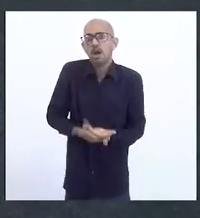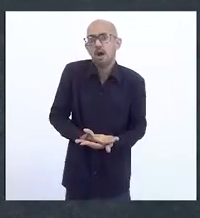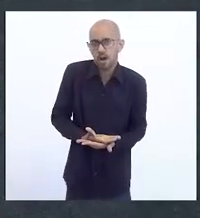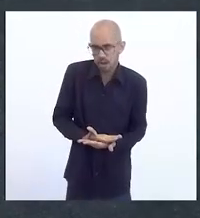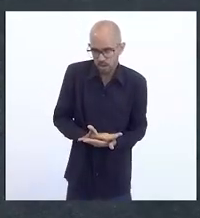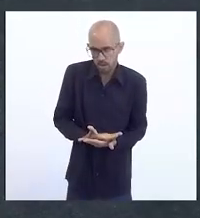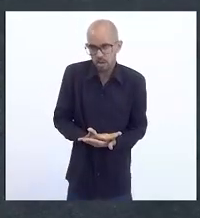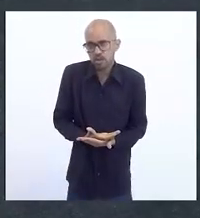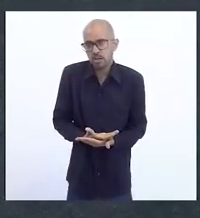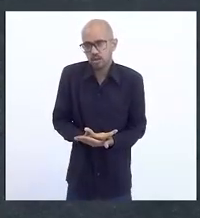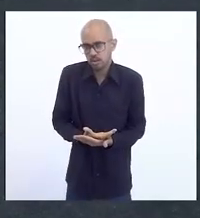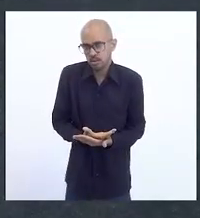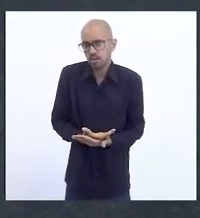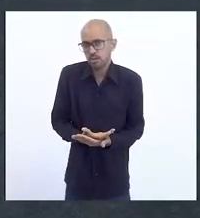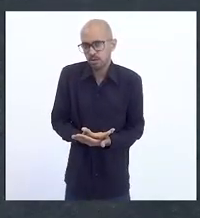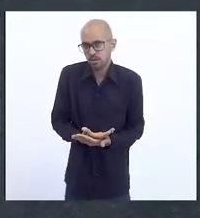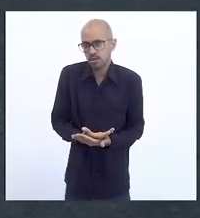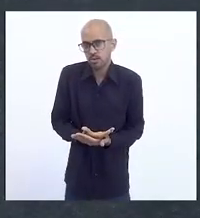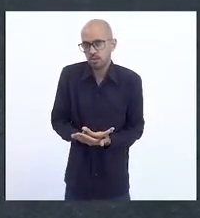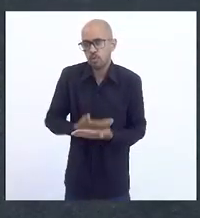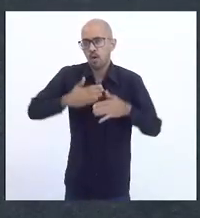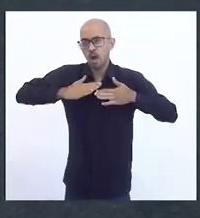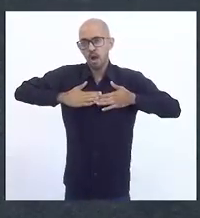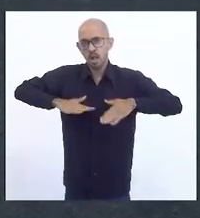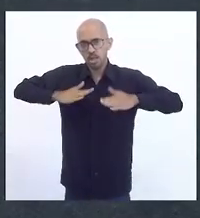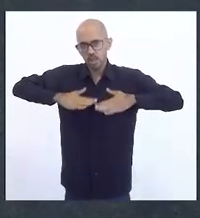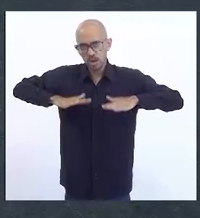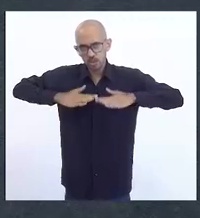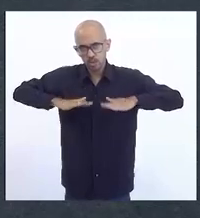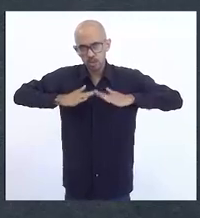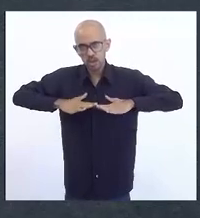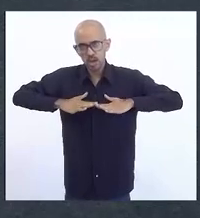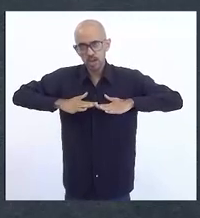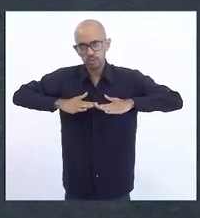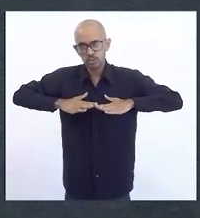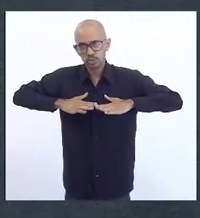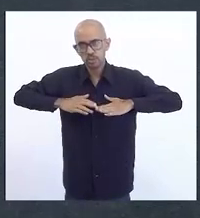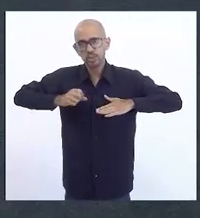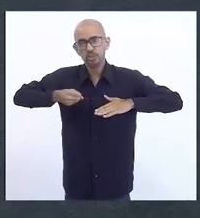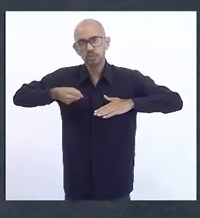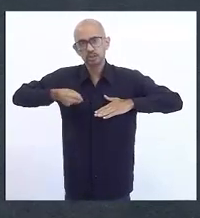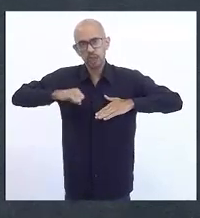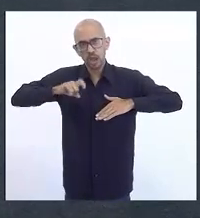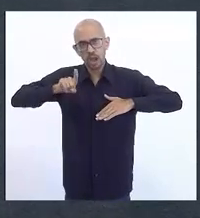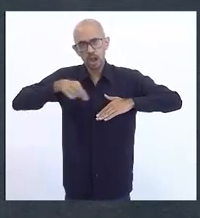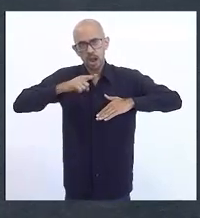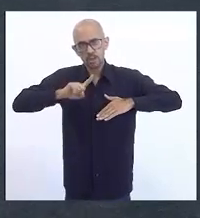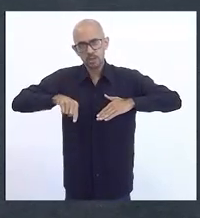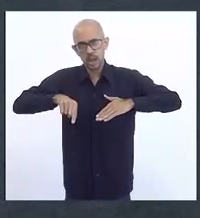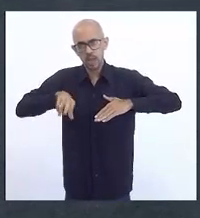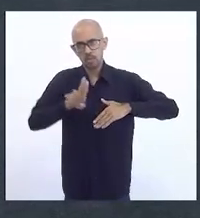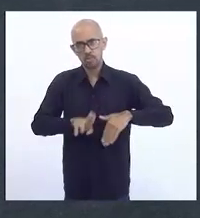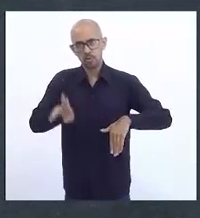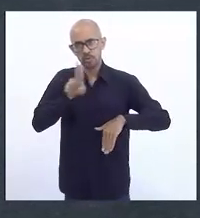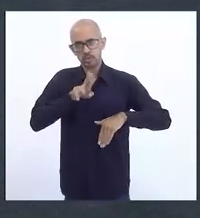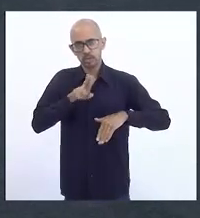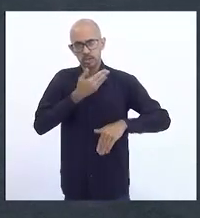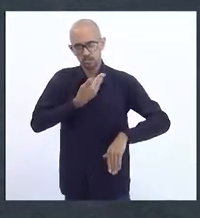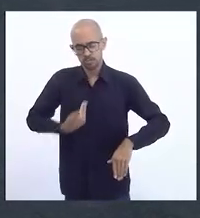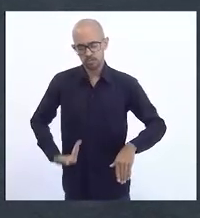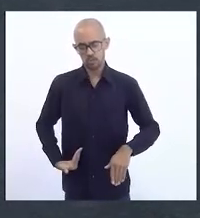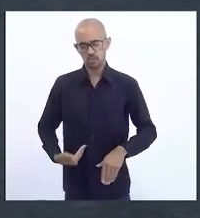abismado com que tranquilidade se extingue uma universidade